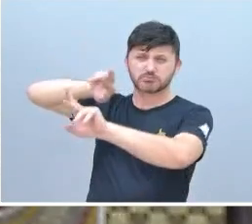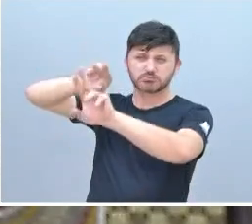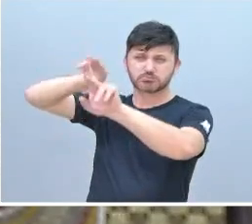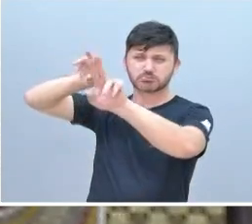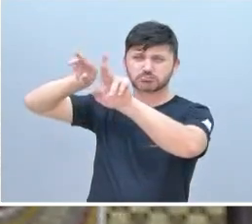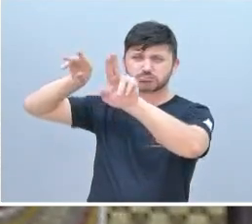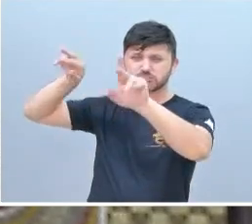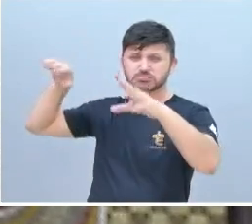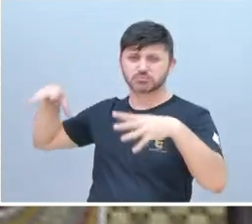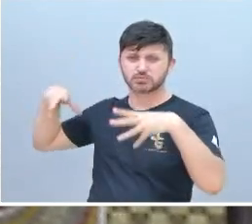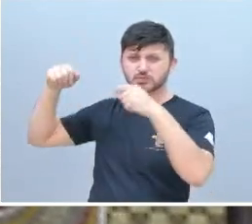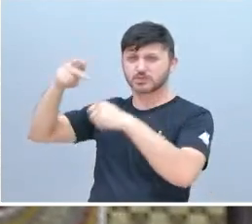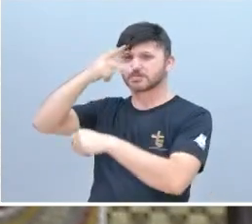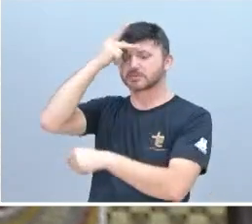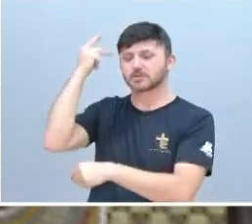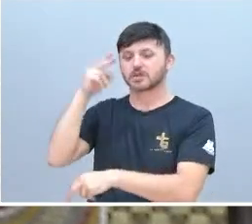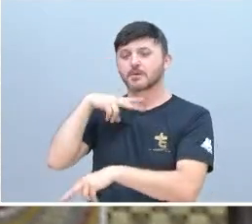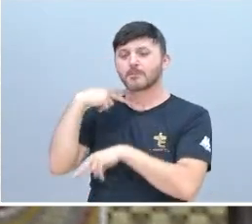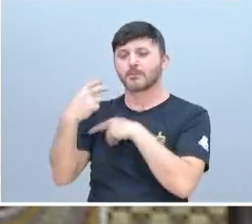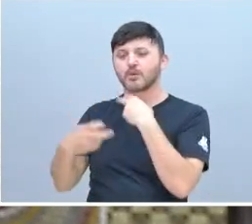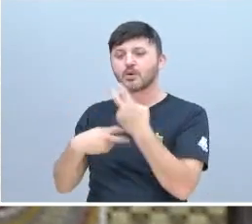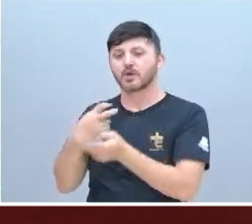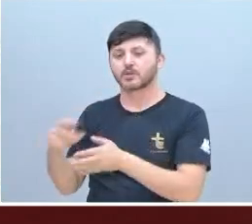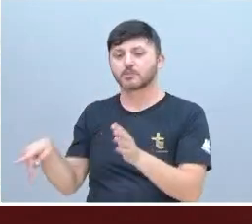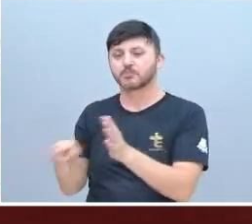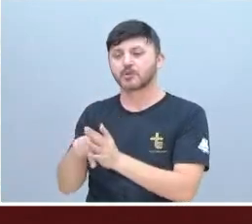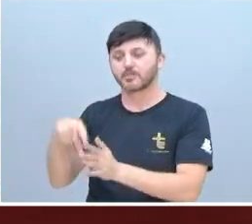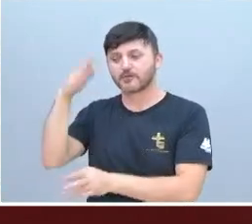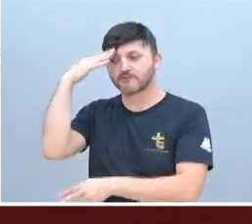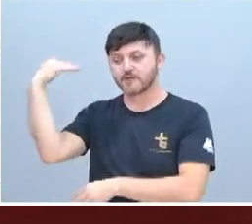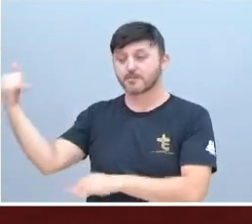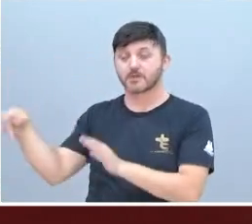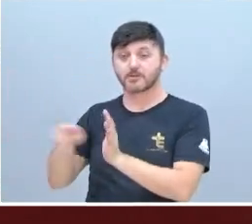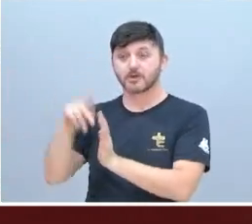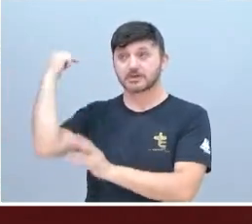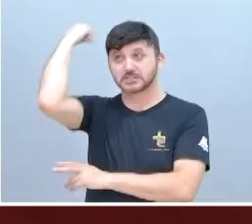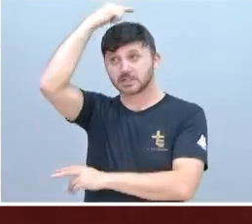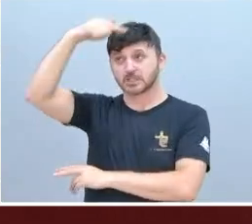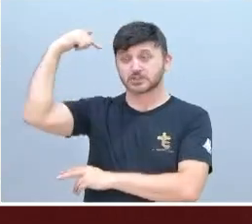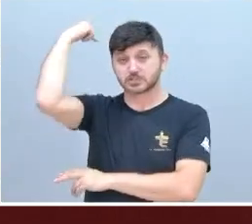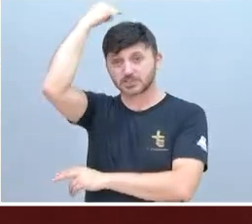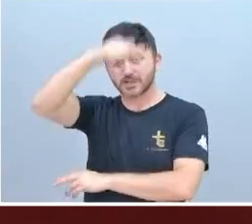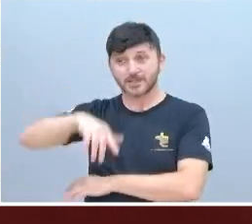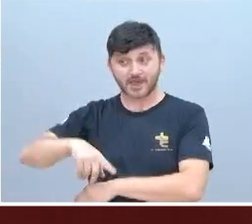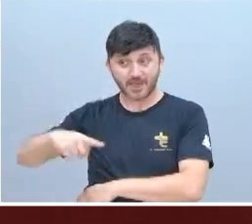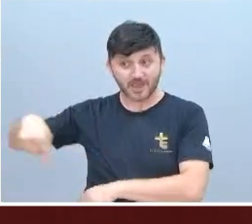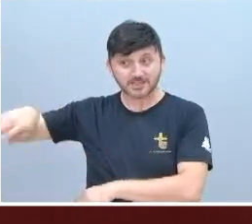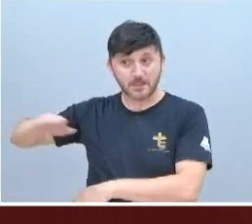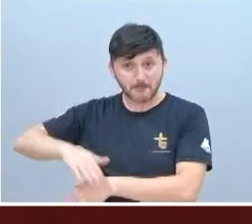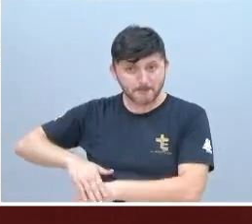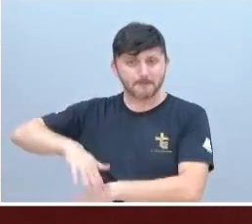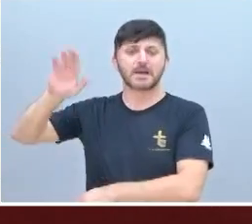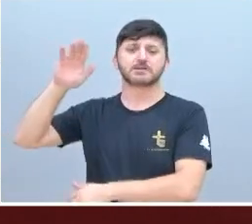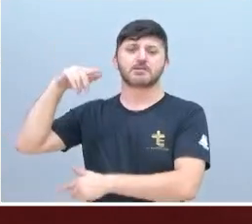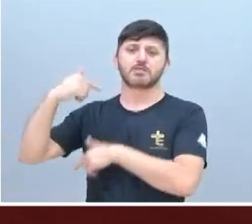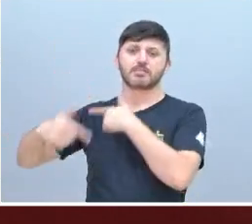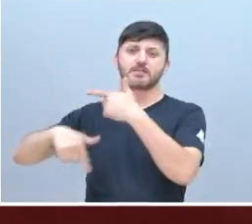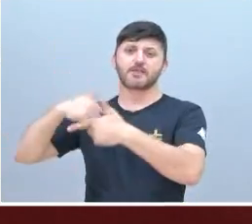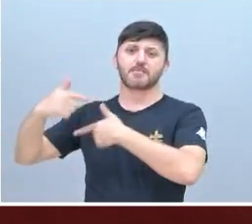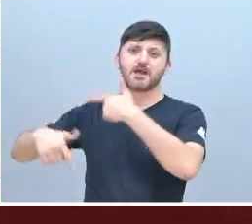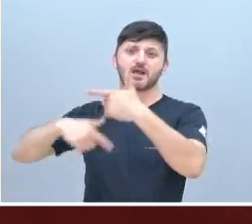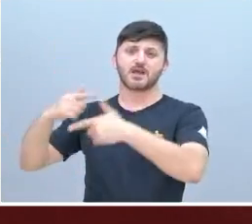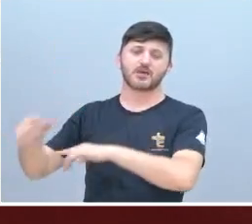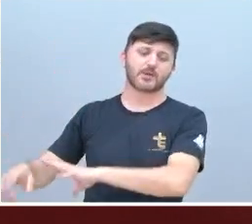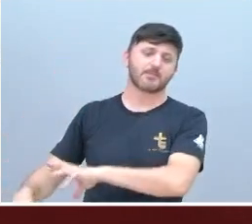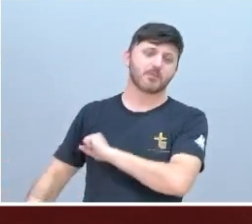todos aqueles que morreram com fama de santidade são aqueles que mais agiram no